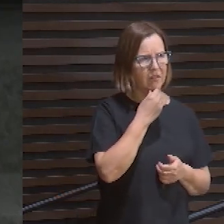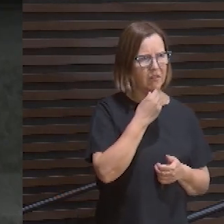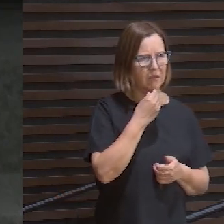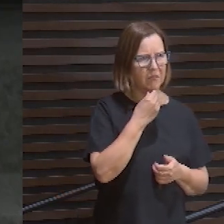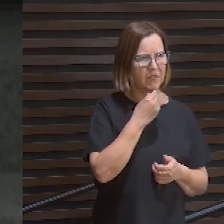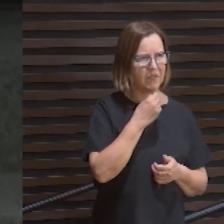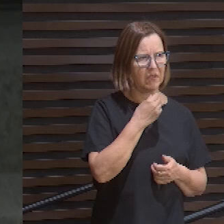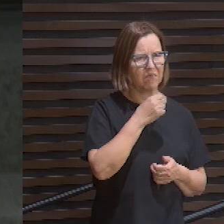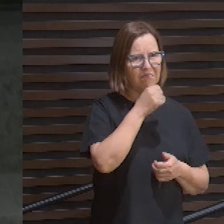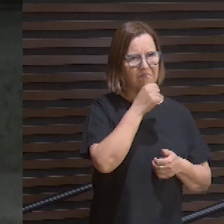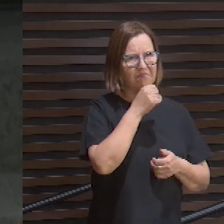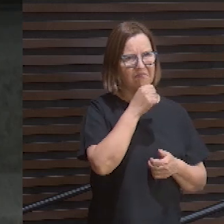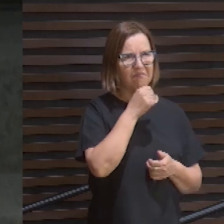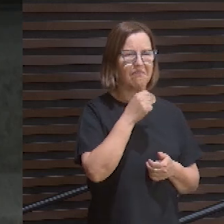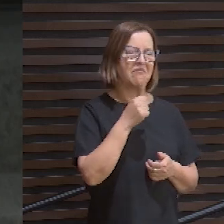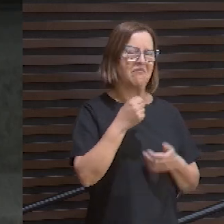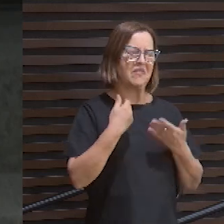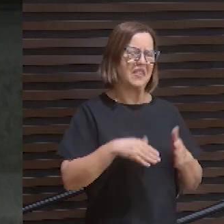Cipriano de Cartago,